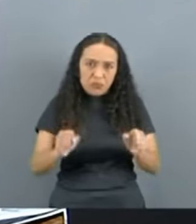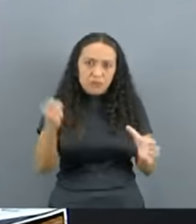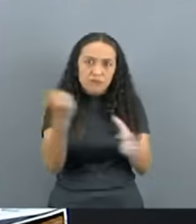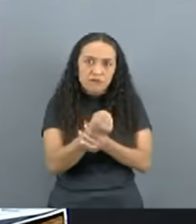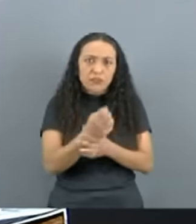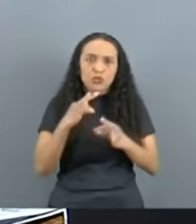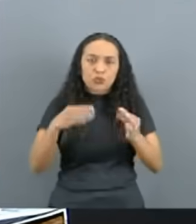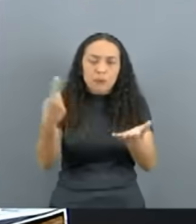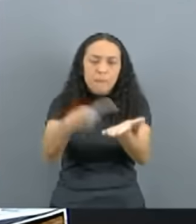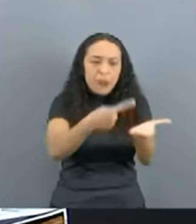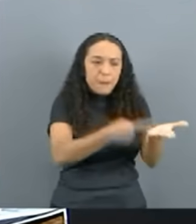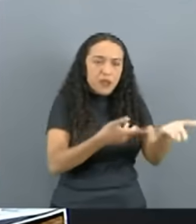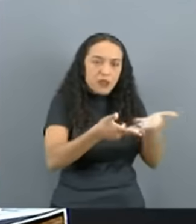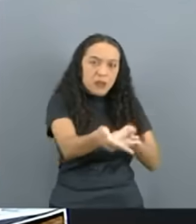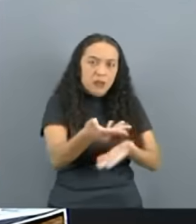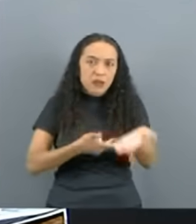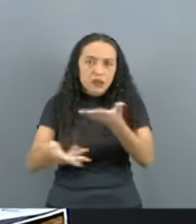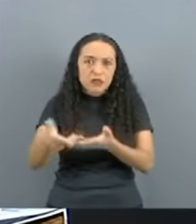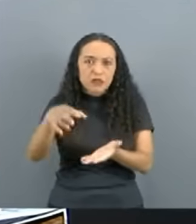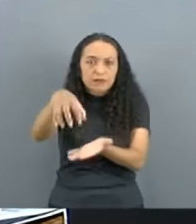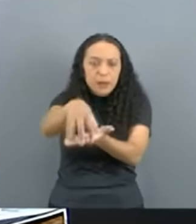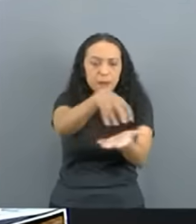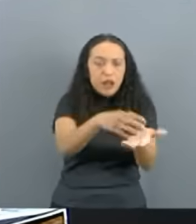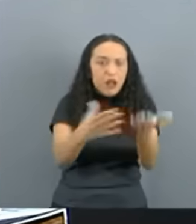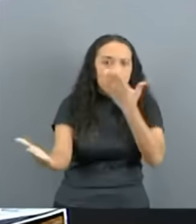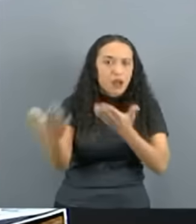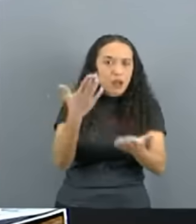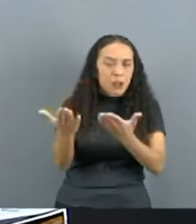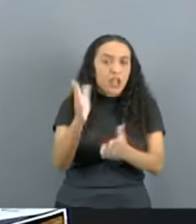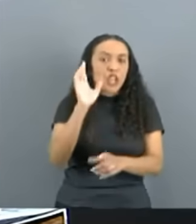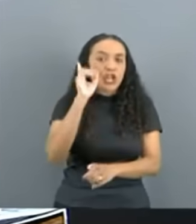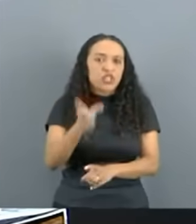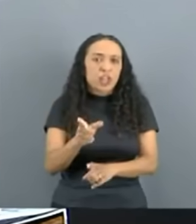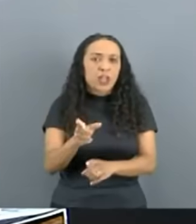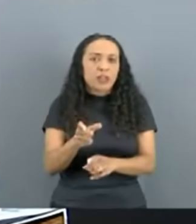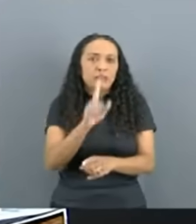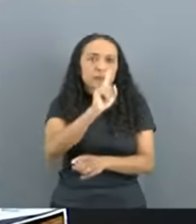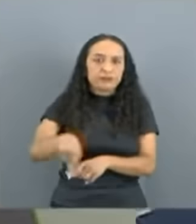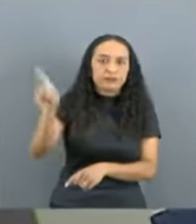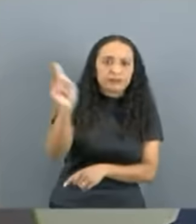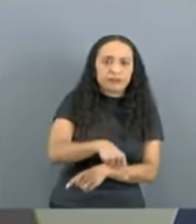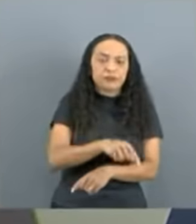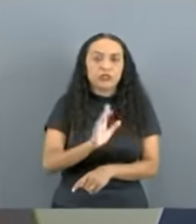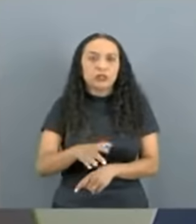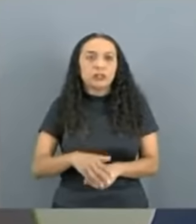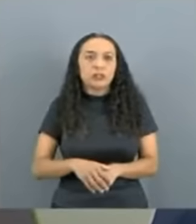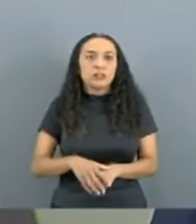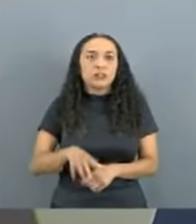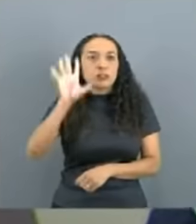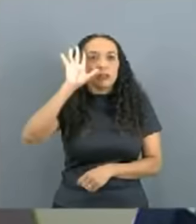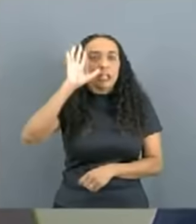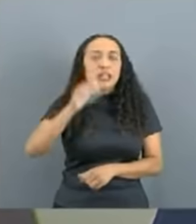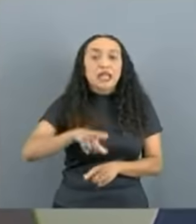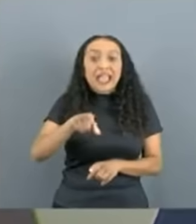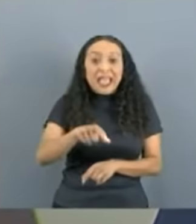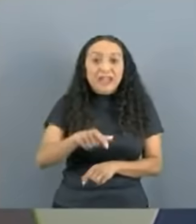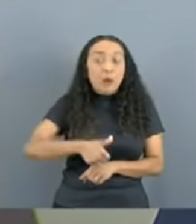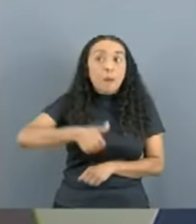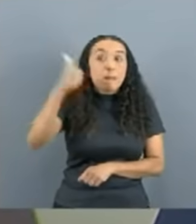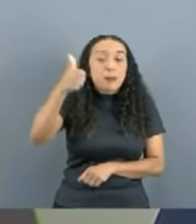acordos de cooperação com entidades suspeitas já foram revogados? Foi uma determinação, esse foi o primeiro